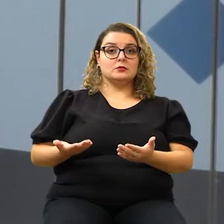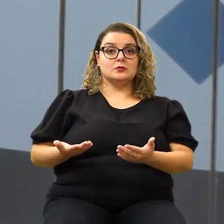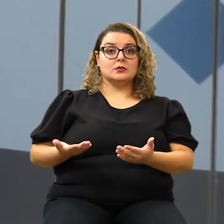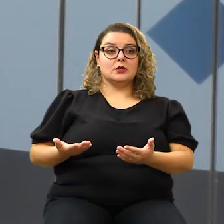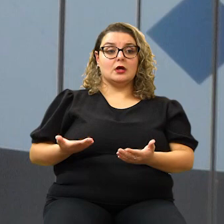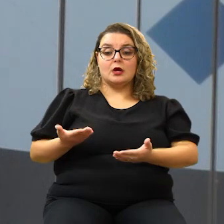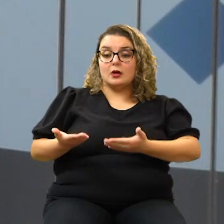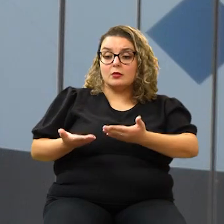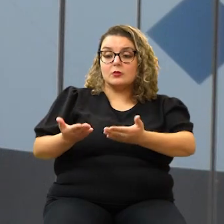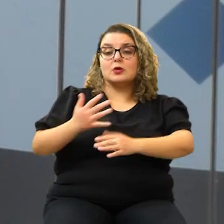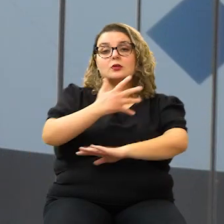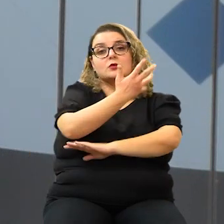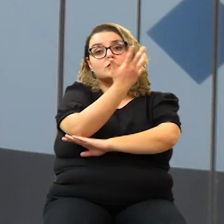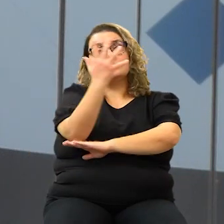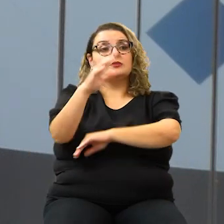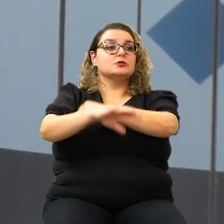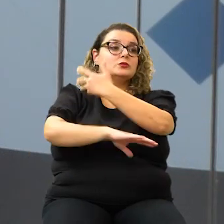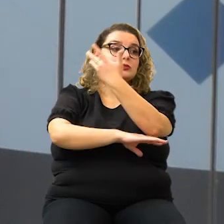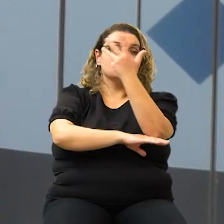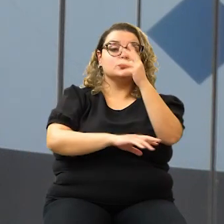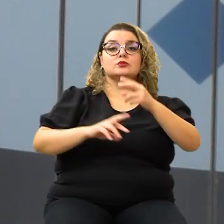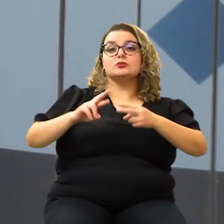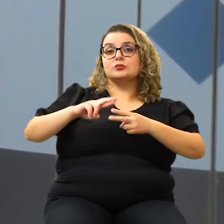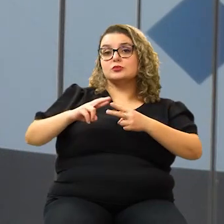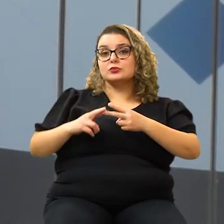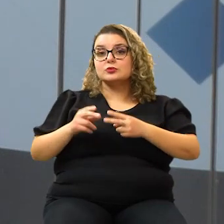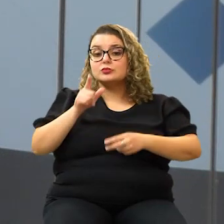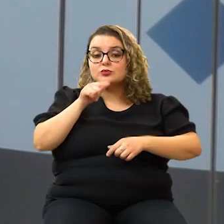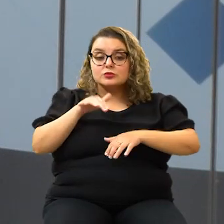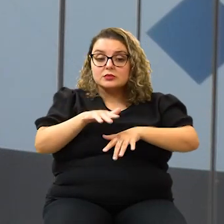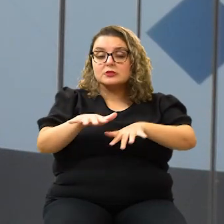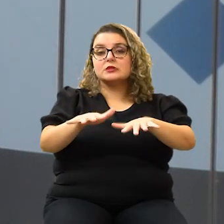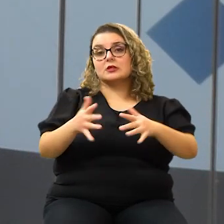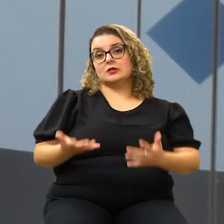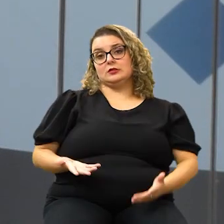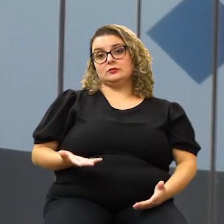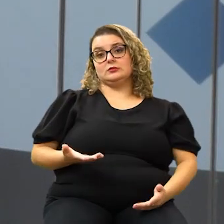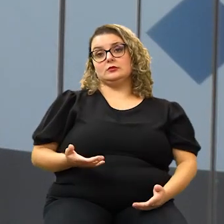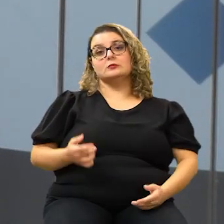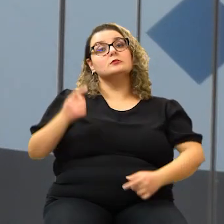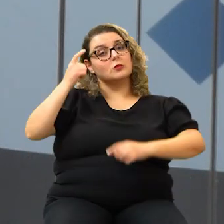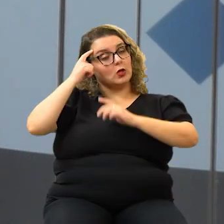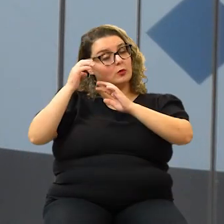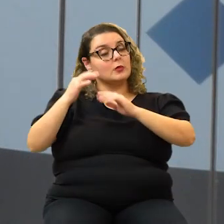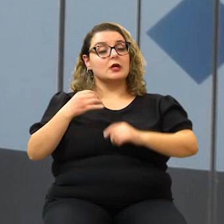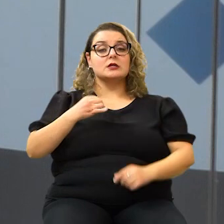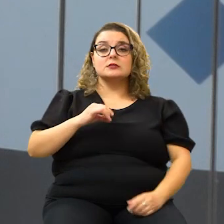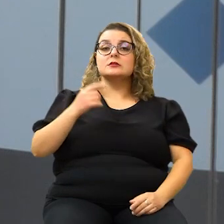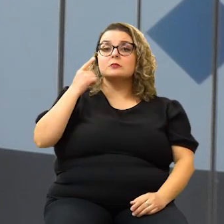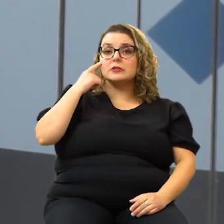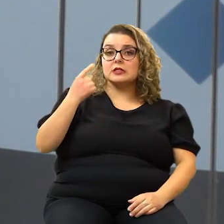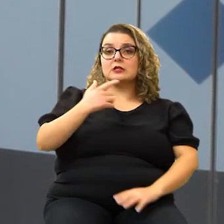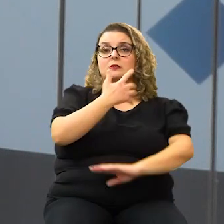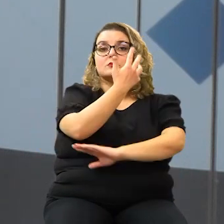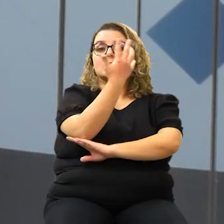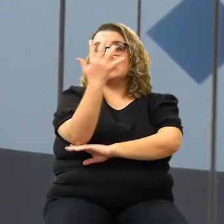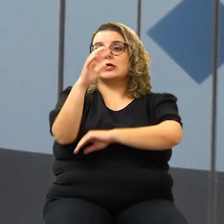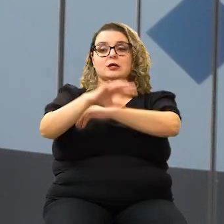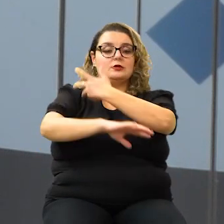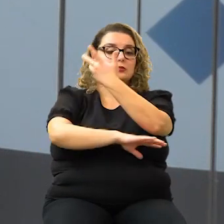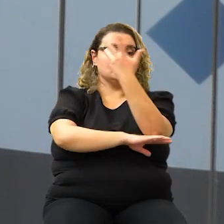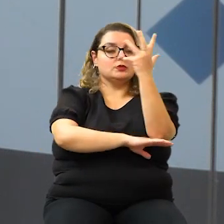conservação das matas, né, dos recursos hídricos, né? Tudo isso a gente precisa pensar. Porque se a gente pensar que a natureza ela